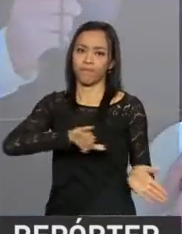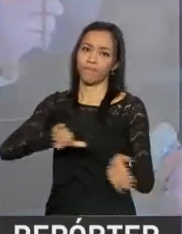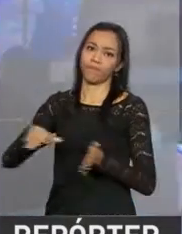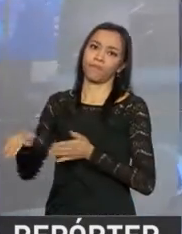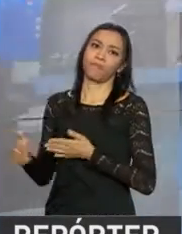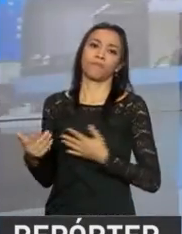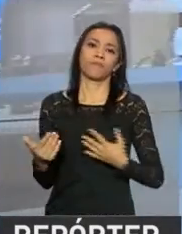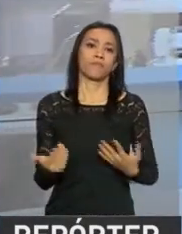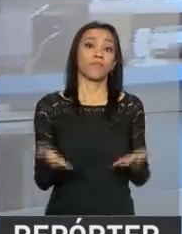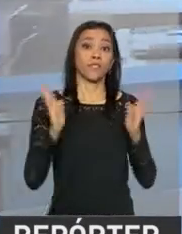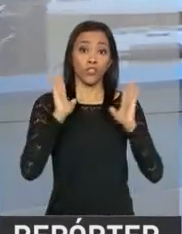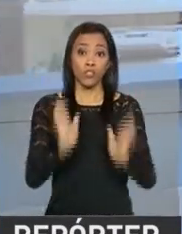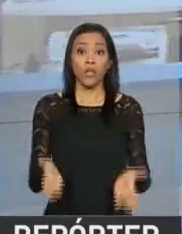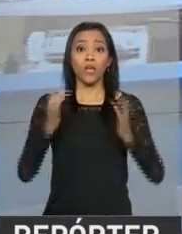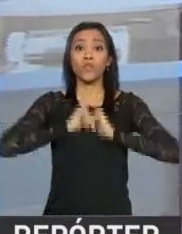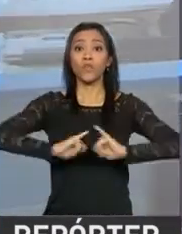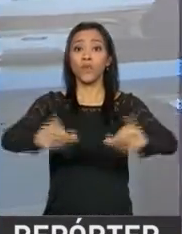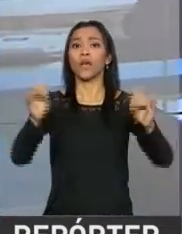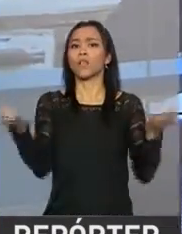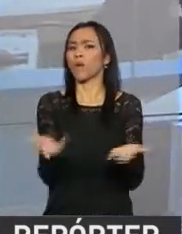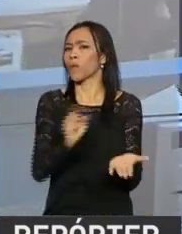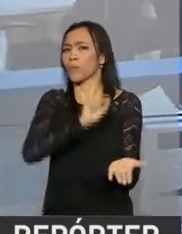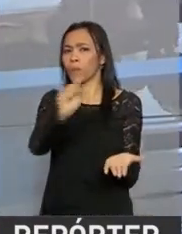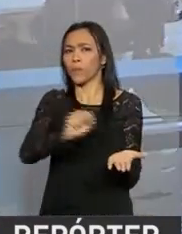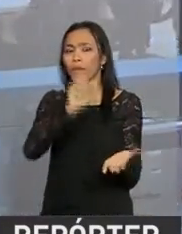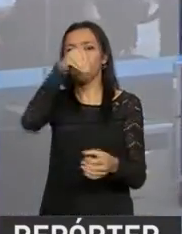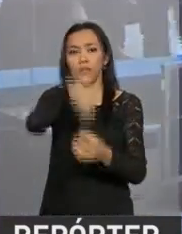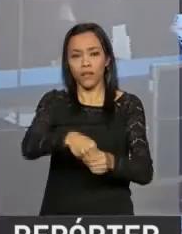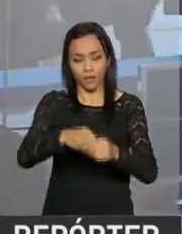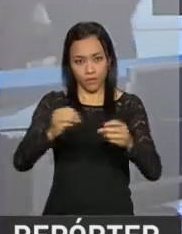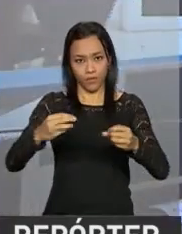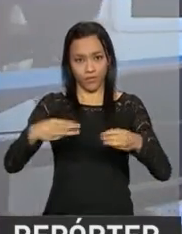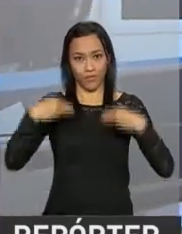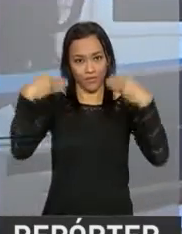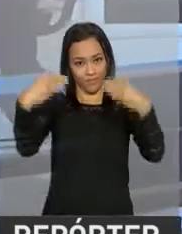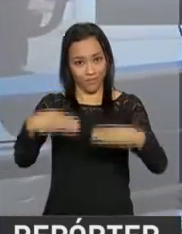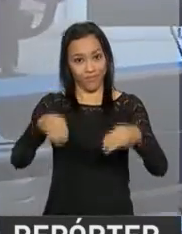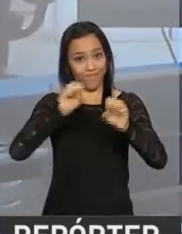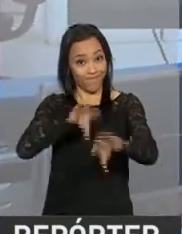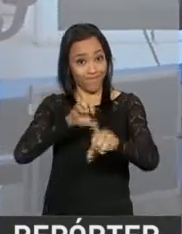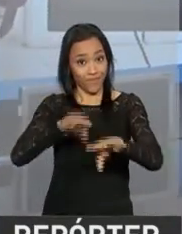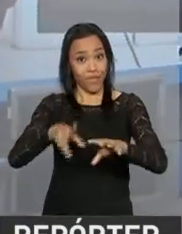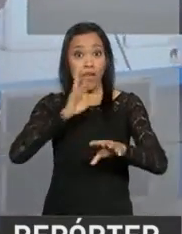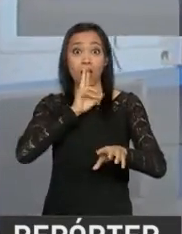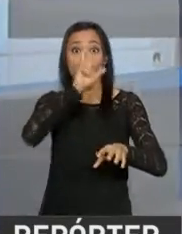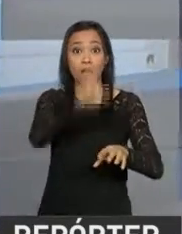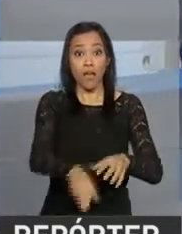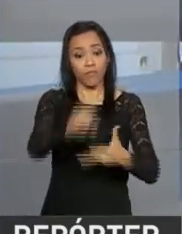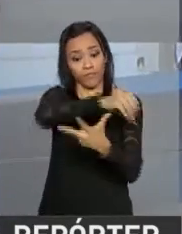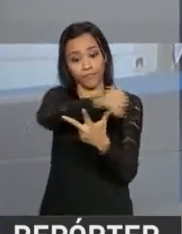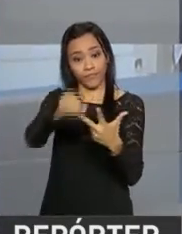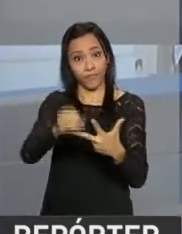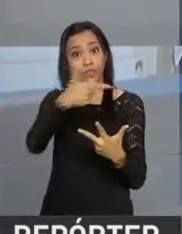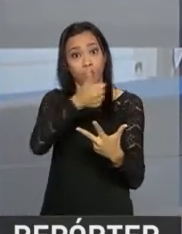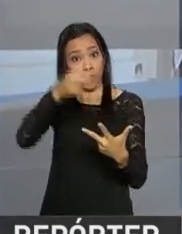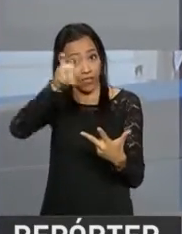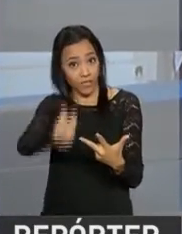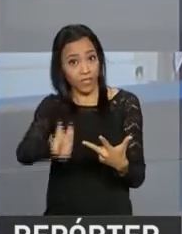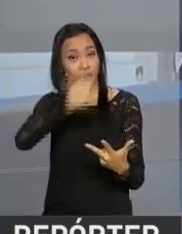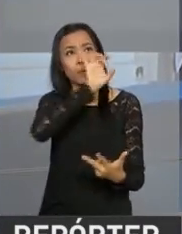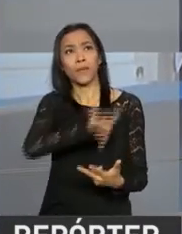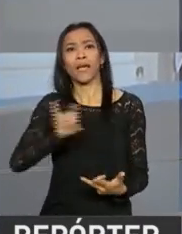está sendo divulgado agora no ministério da educação resultado do exame nacional do ensino médio de 2015 por